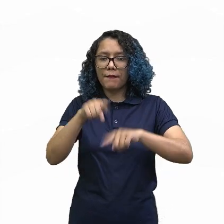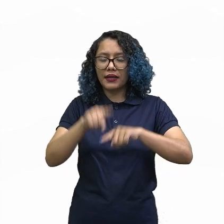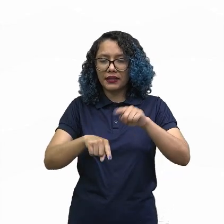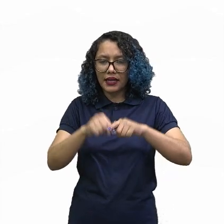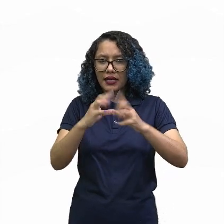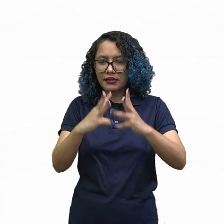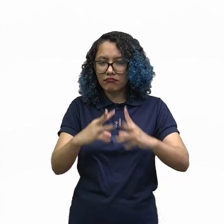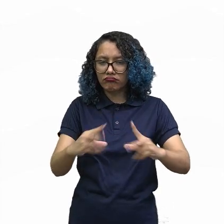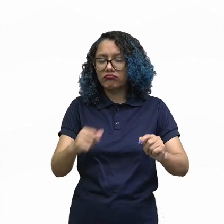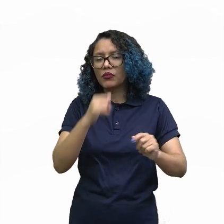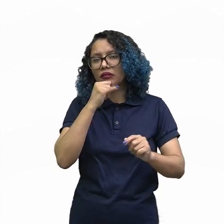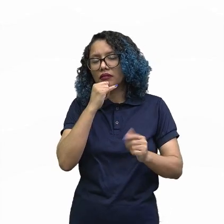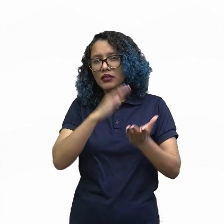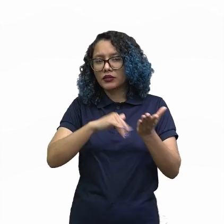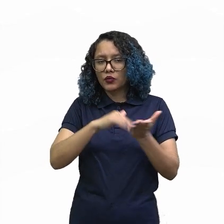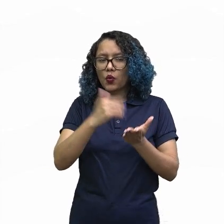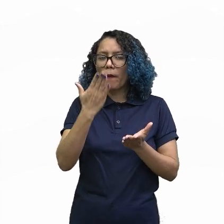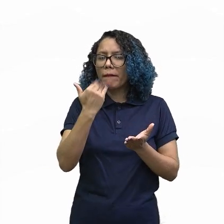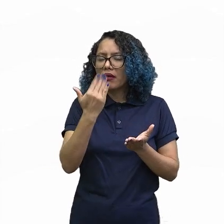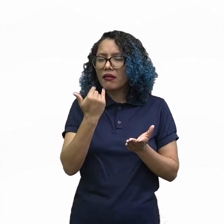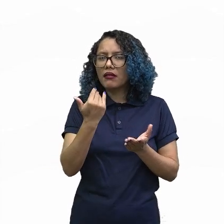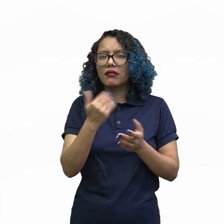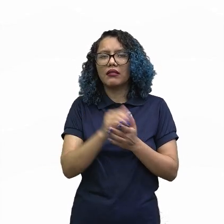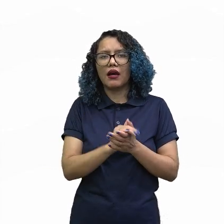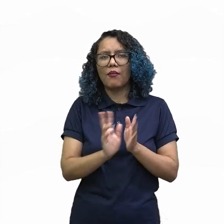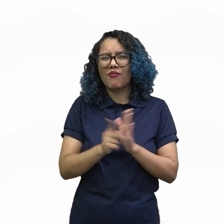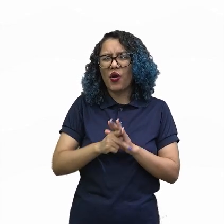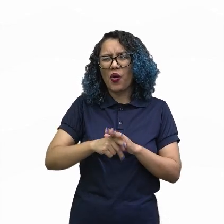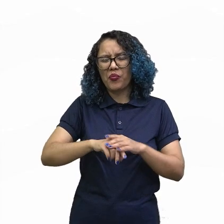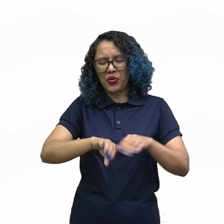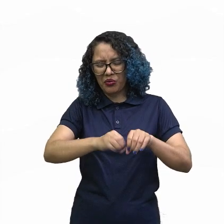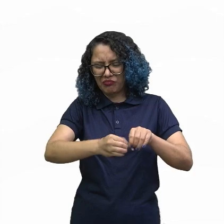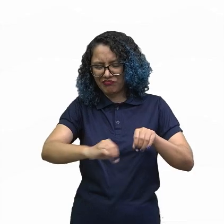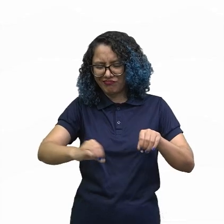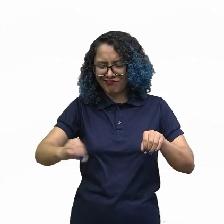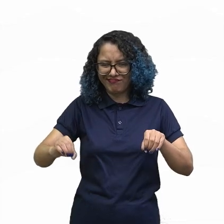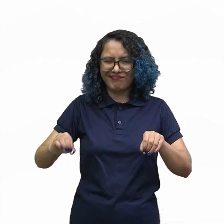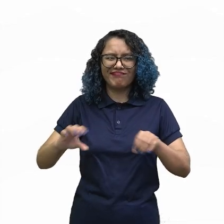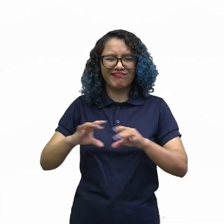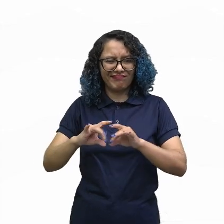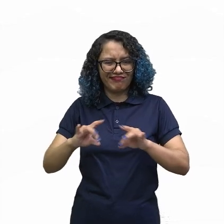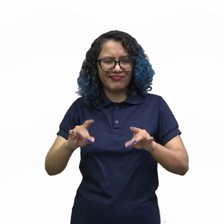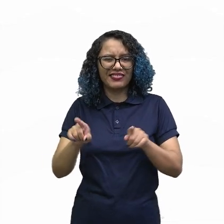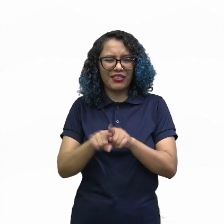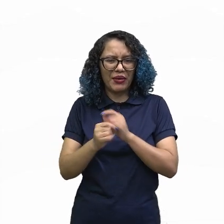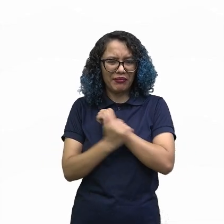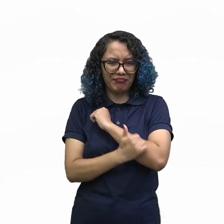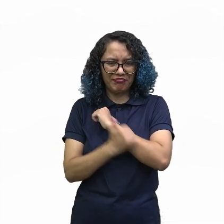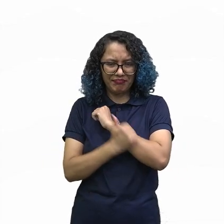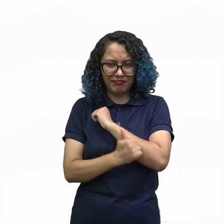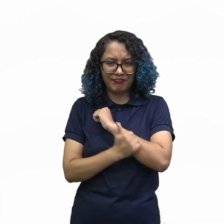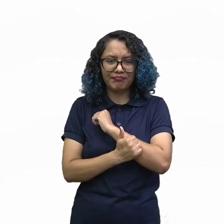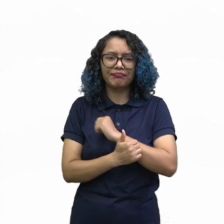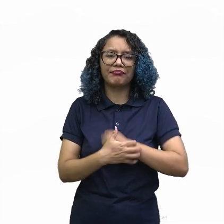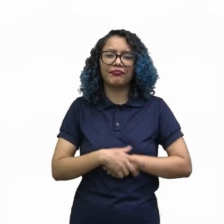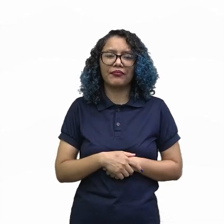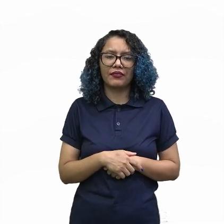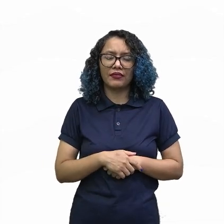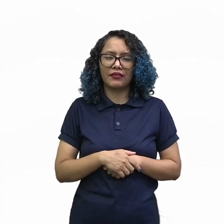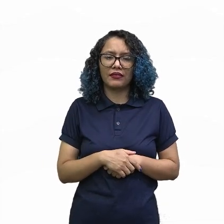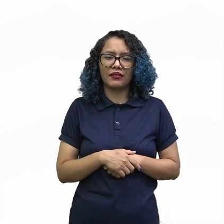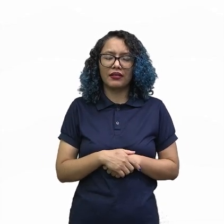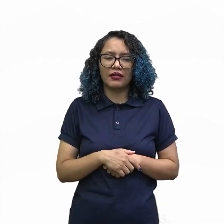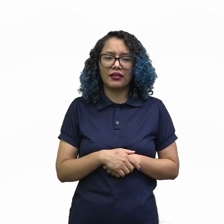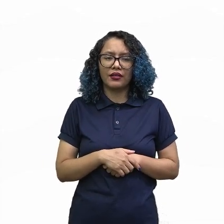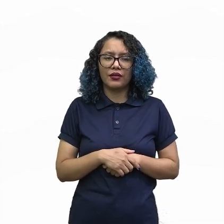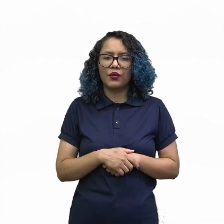como resíduos alimentares, esgoto e excrementos. Ele é obtido